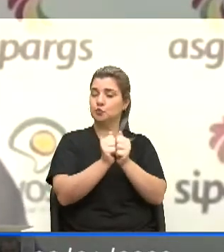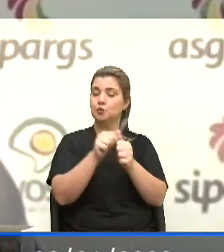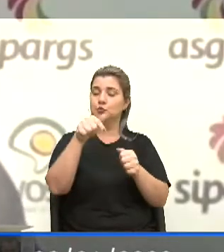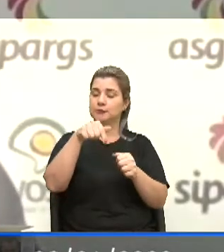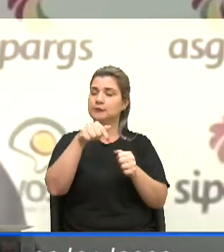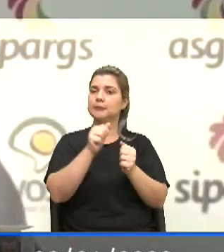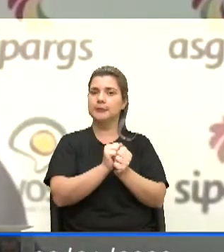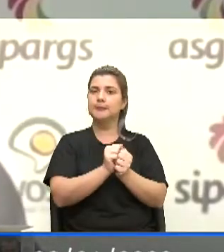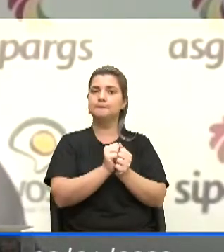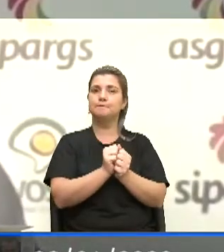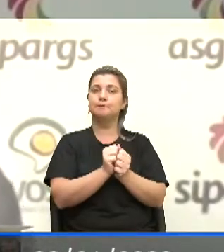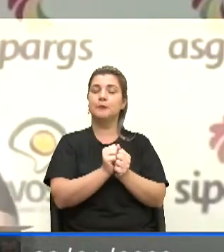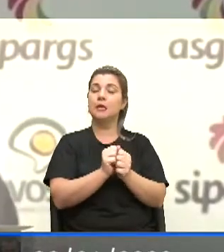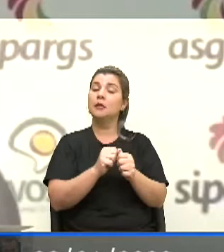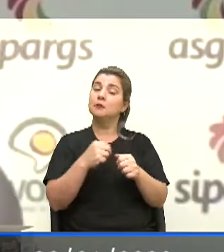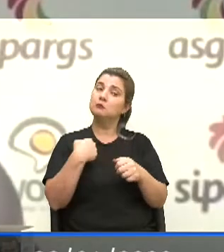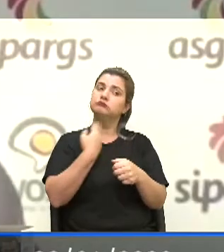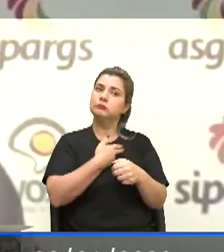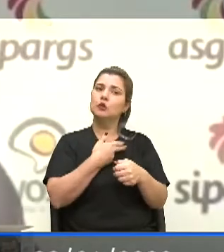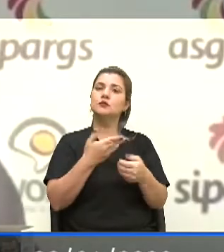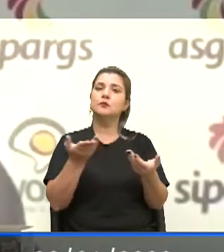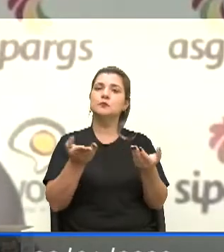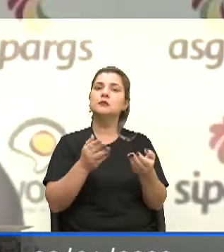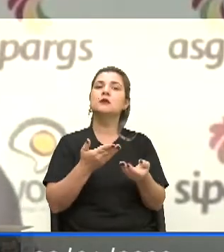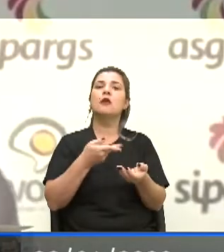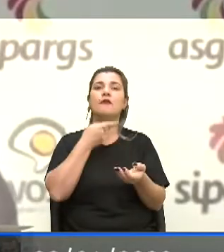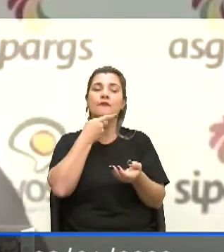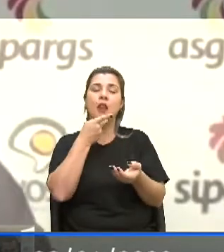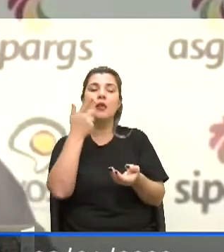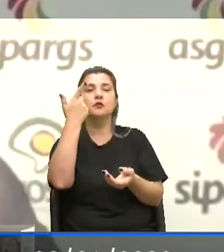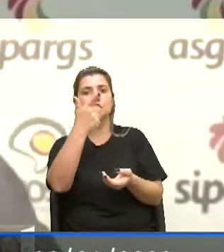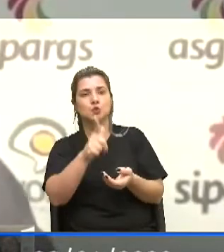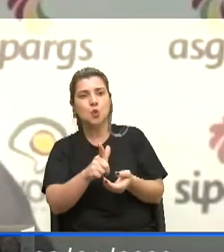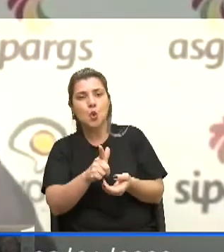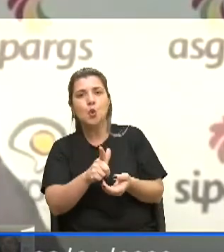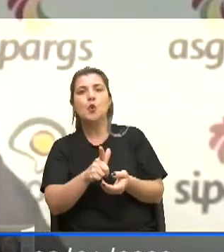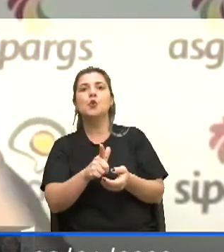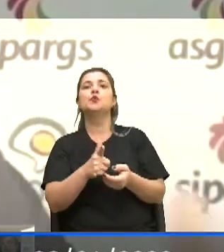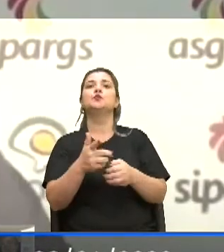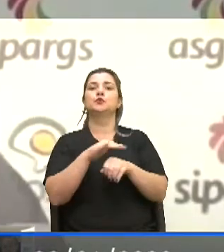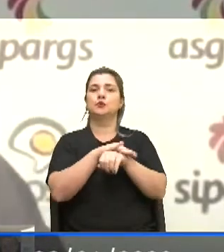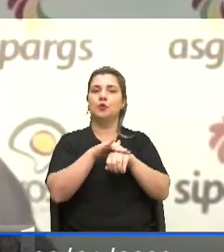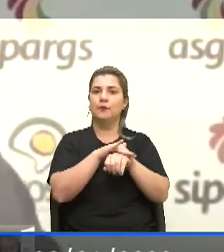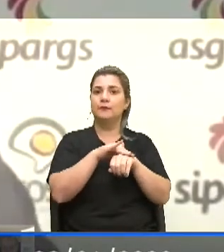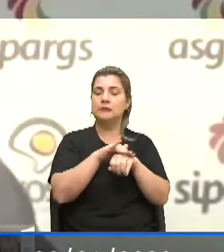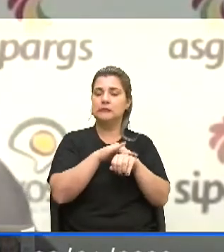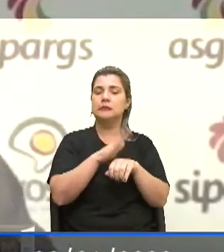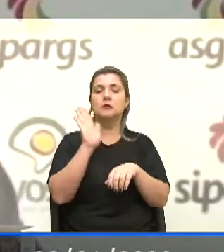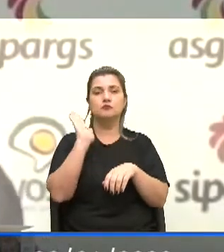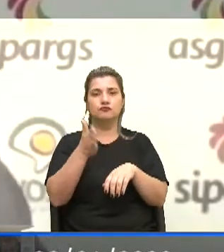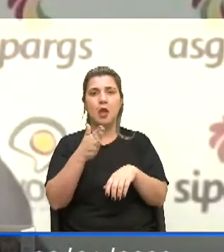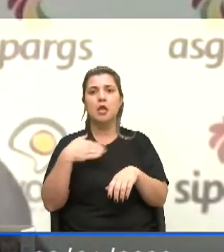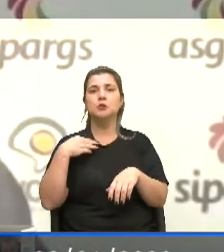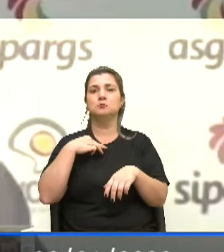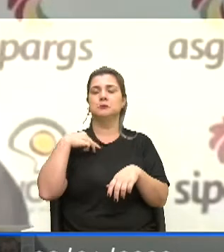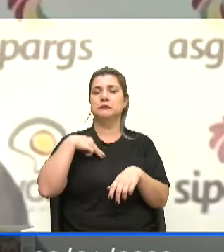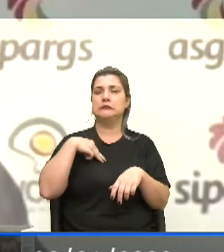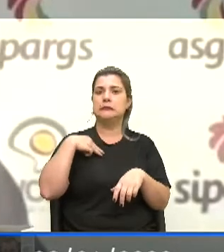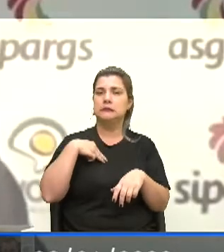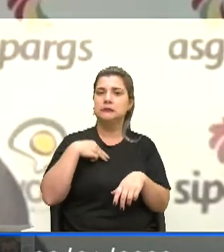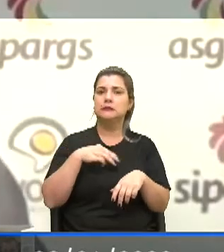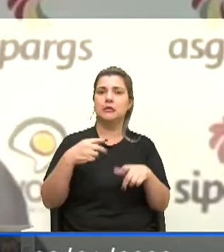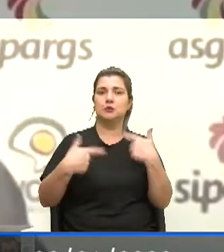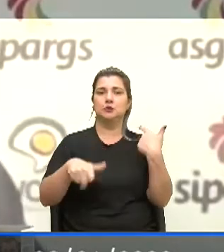então, reforçar o que nós já, durante o dia, viemos conversando, tanto com o Ministério do Trabalho, quanto com a própria Secretaria da